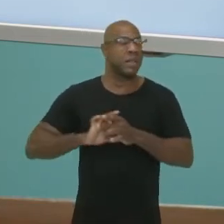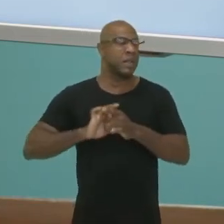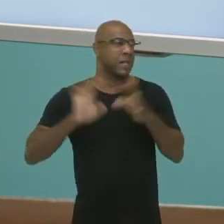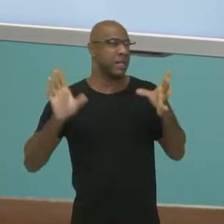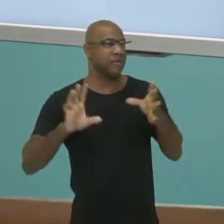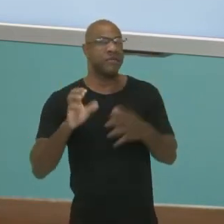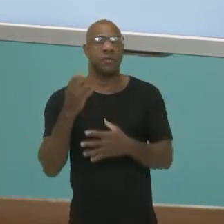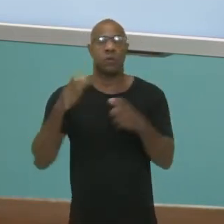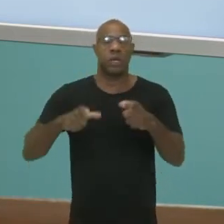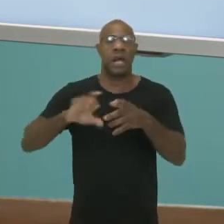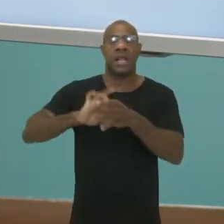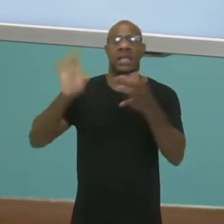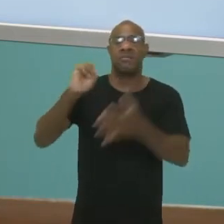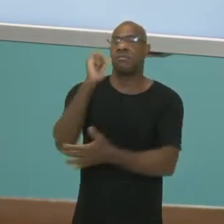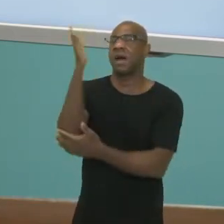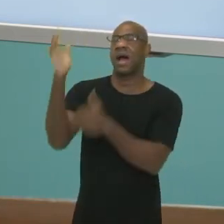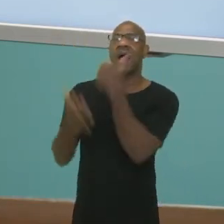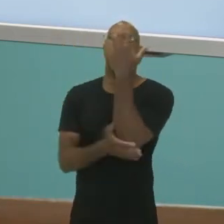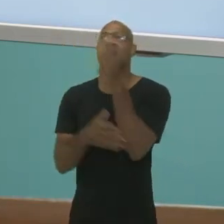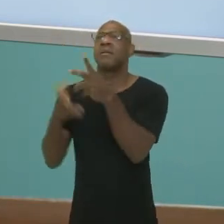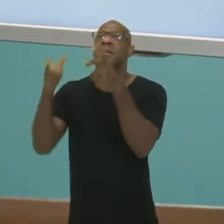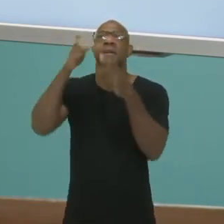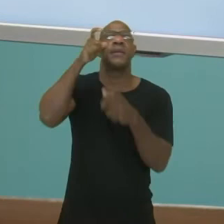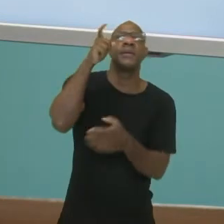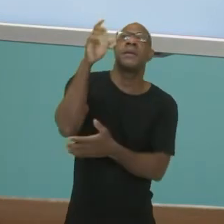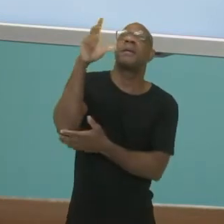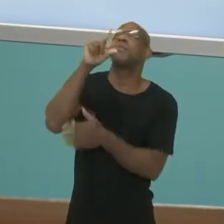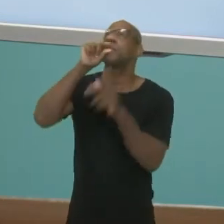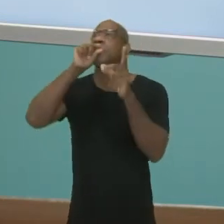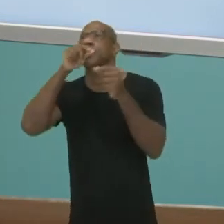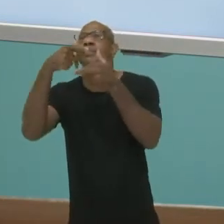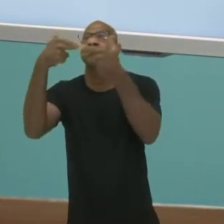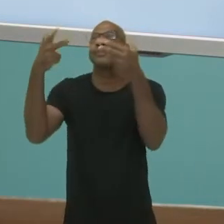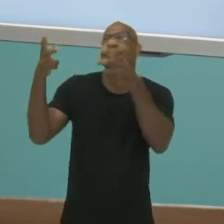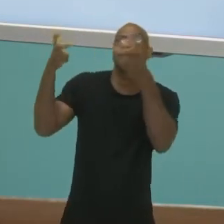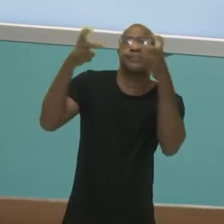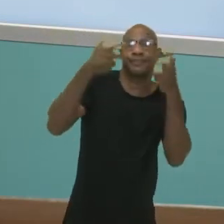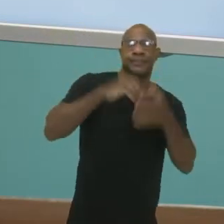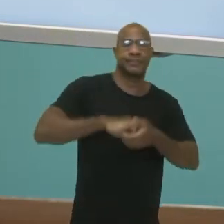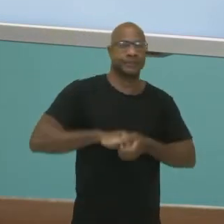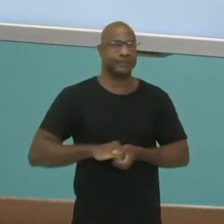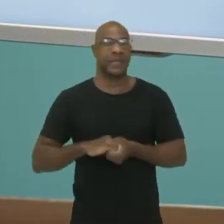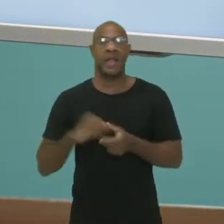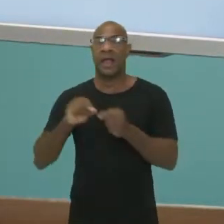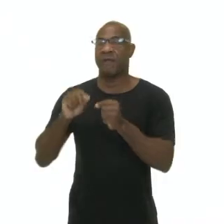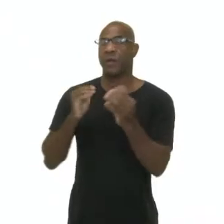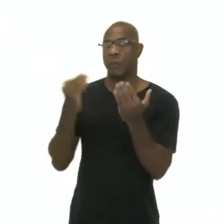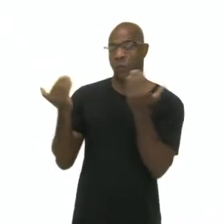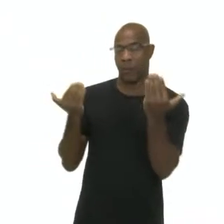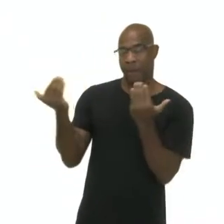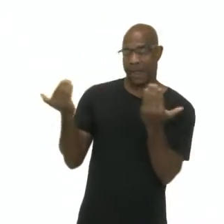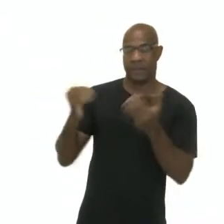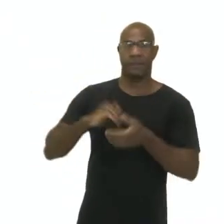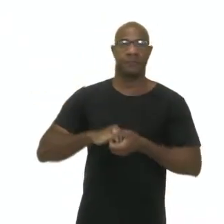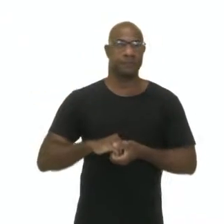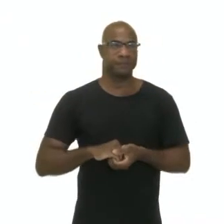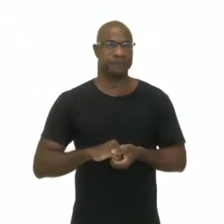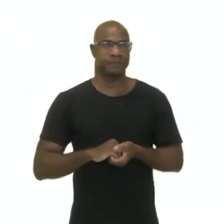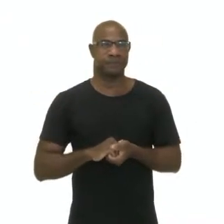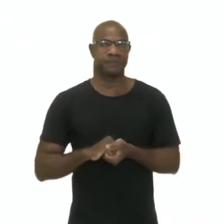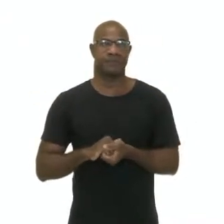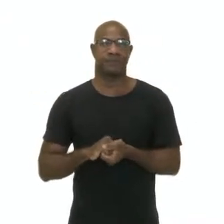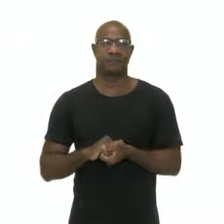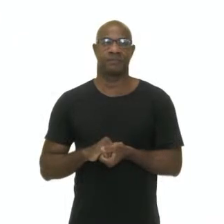muitas árvores, com muitos passarinhos, assim como em Bariloche ela faz uma comparação. Entre as coisas que não me gustam